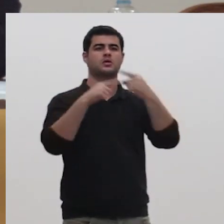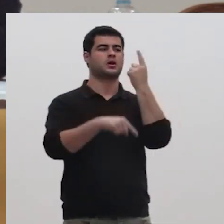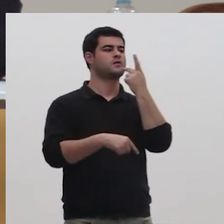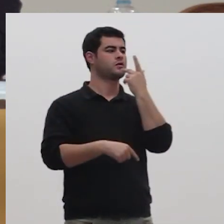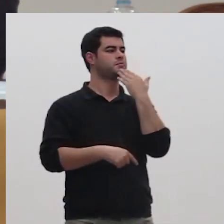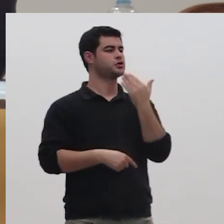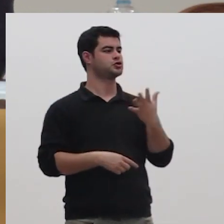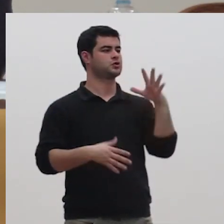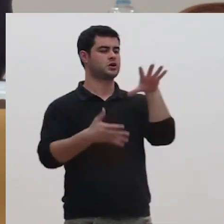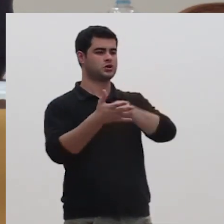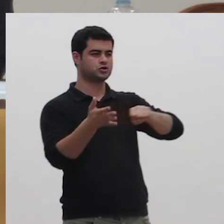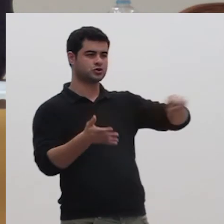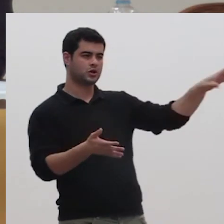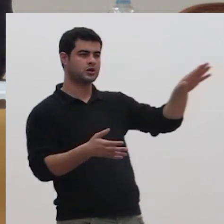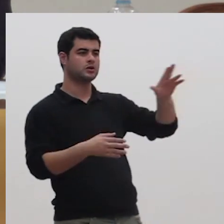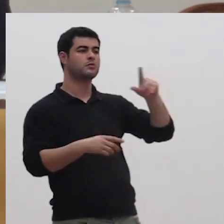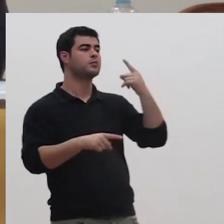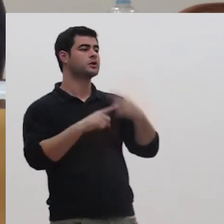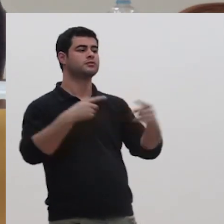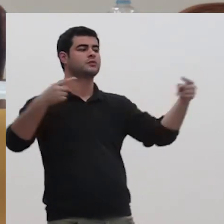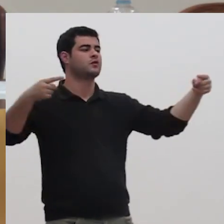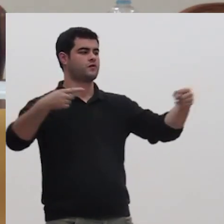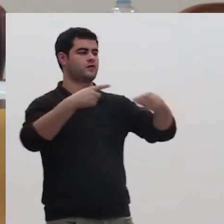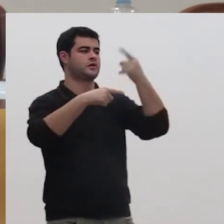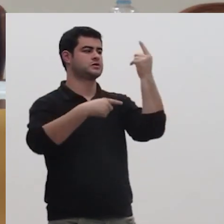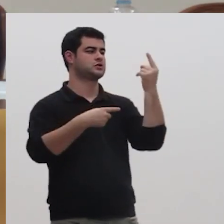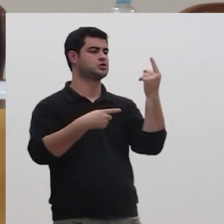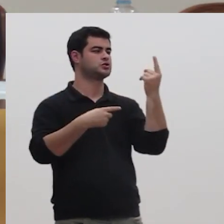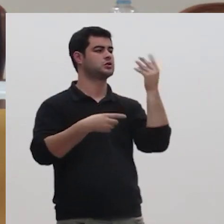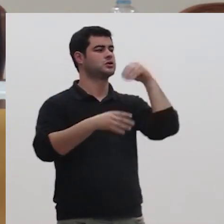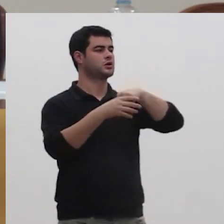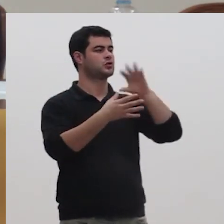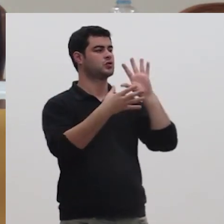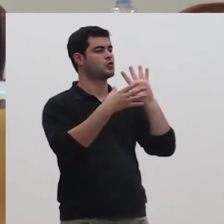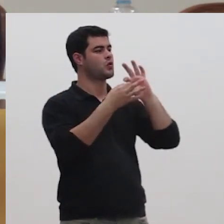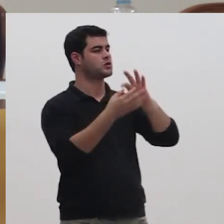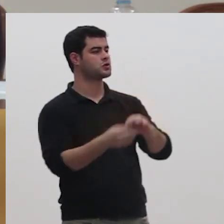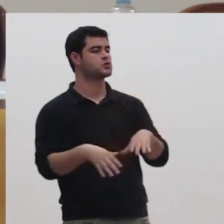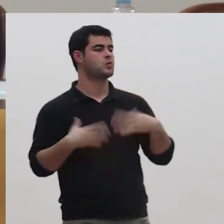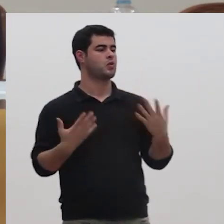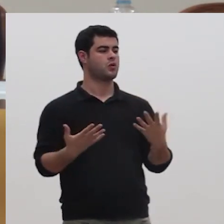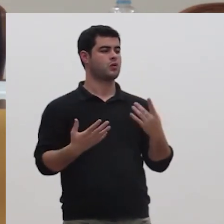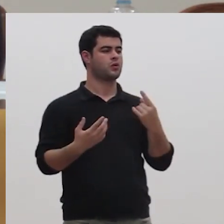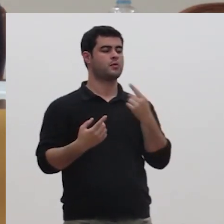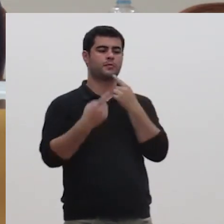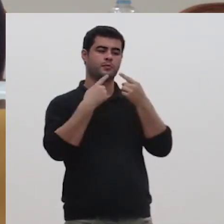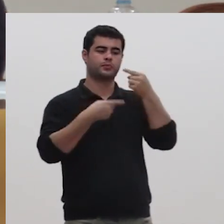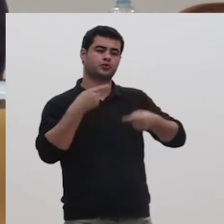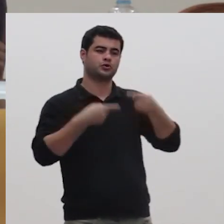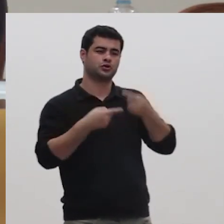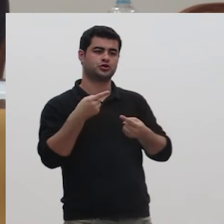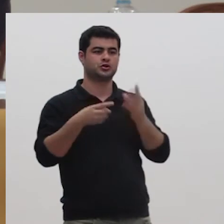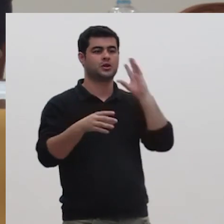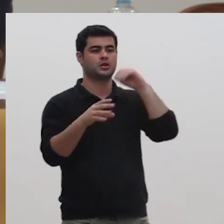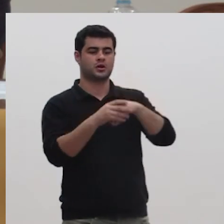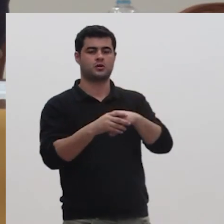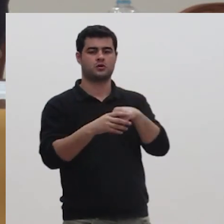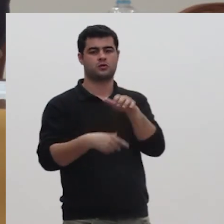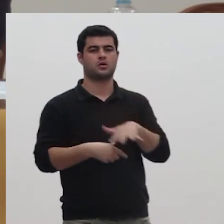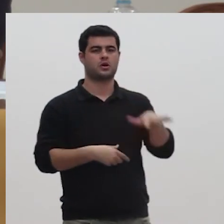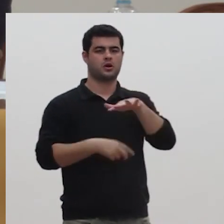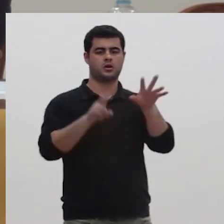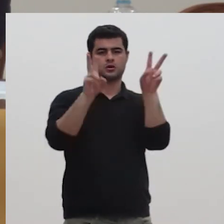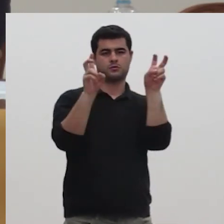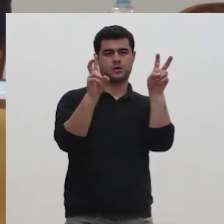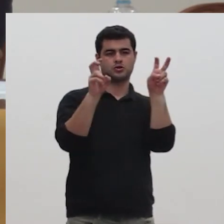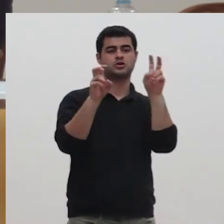sua retirada, porque ela não faz sentido num contexto de qual é a política que a gente quer para as várias áreas temáticas. Então, essa é a